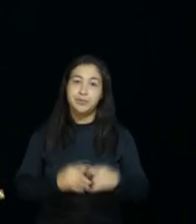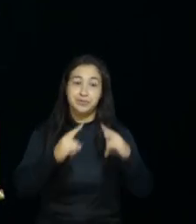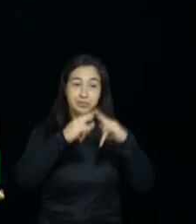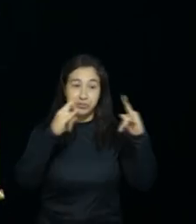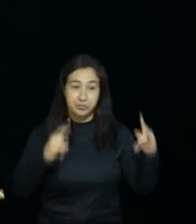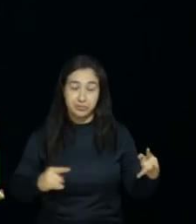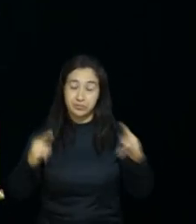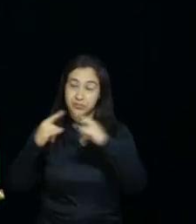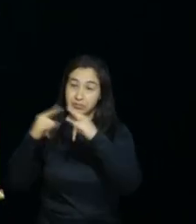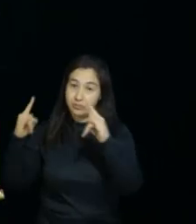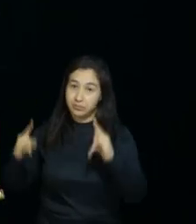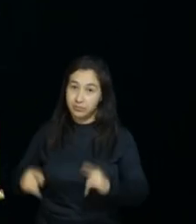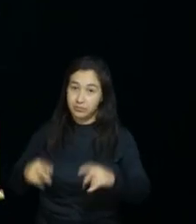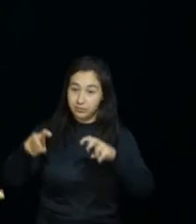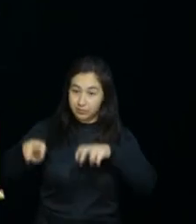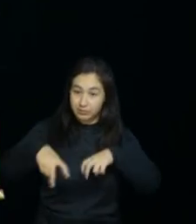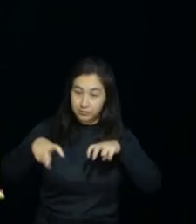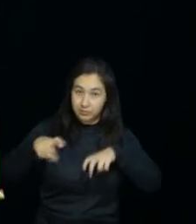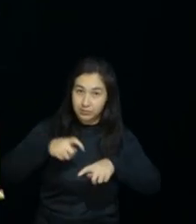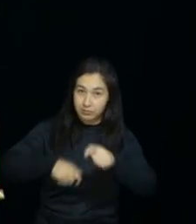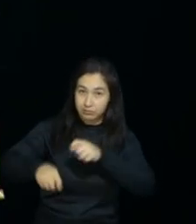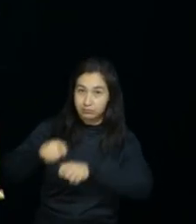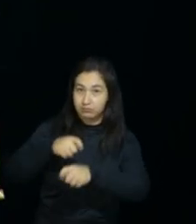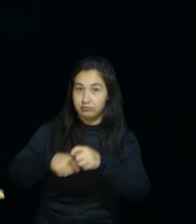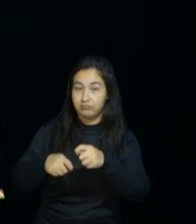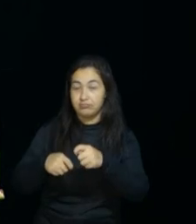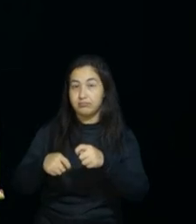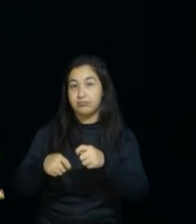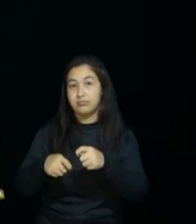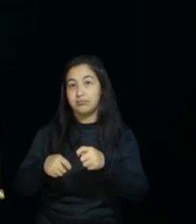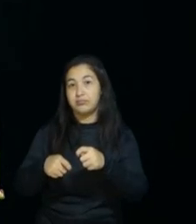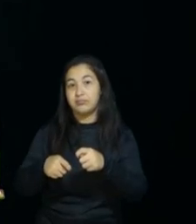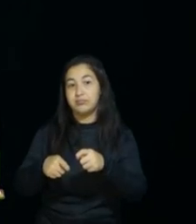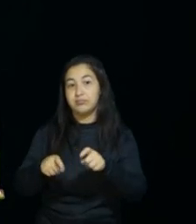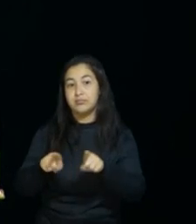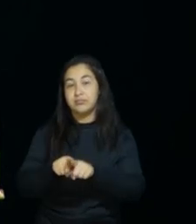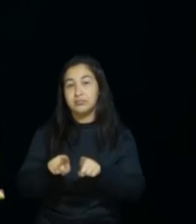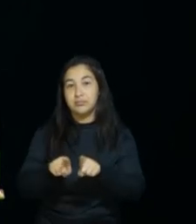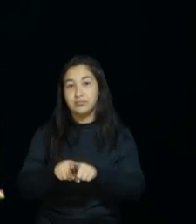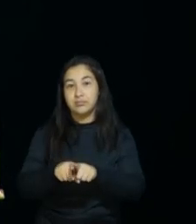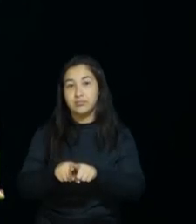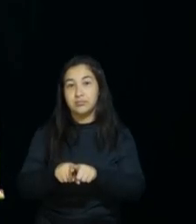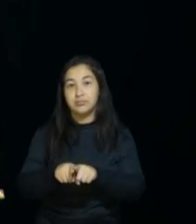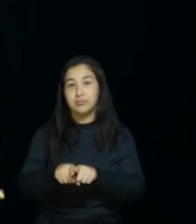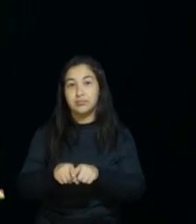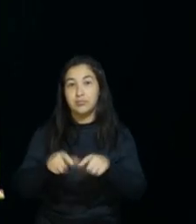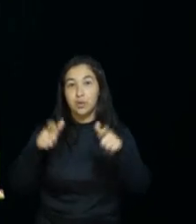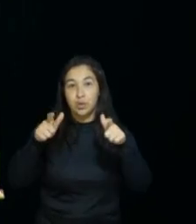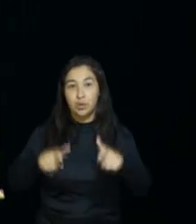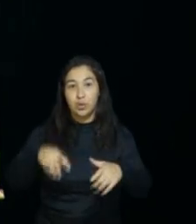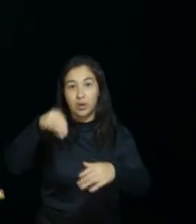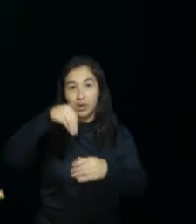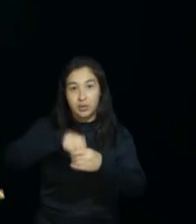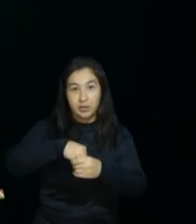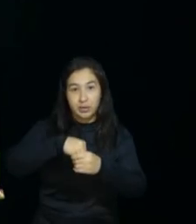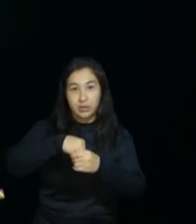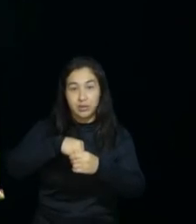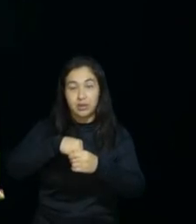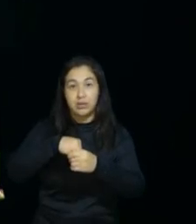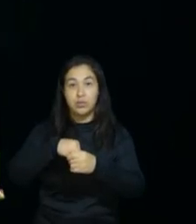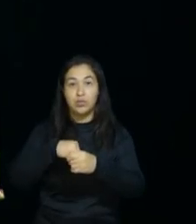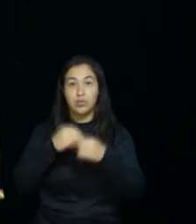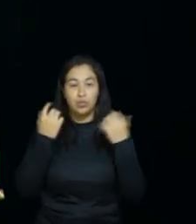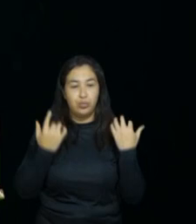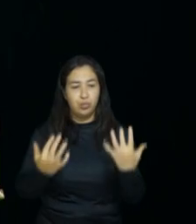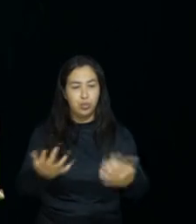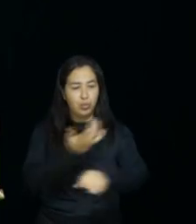e agroecológicas, a revitalização de hortas e jardins na Assembleia Legislativa e na revitalização do espaço